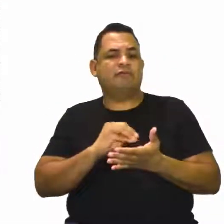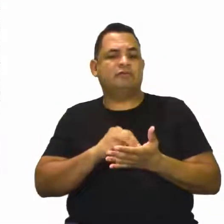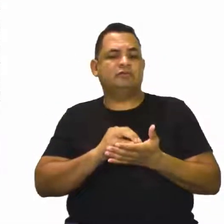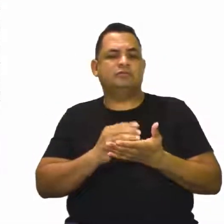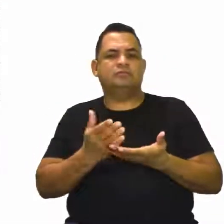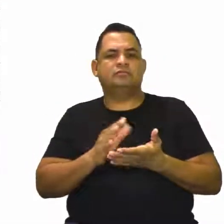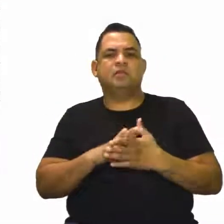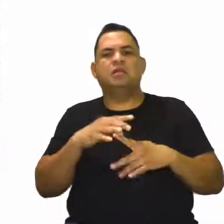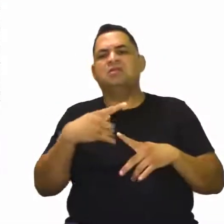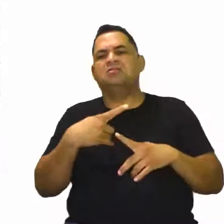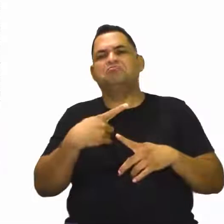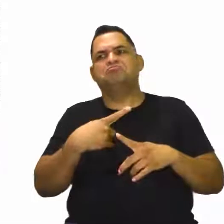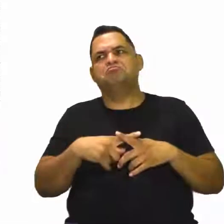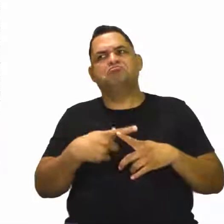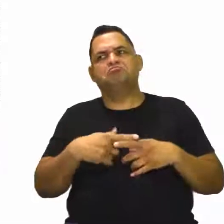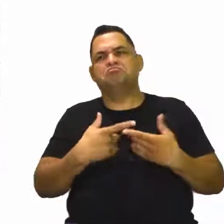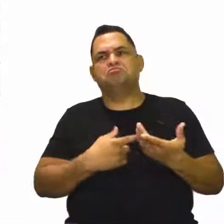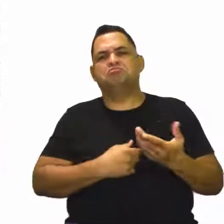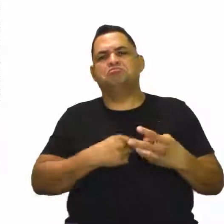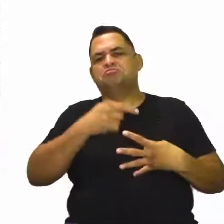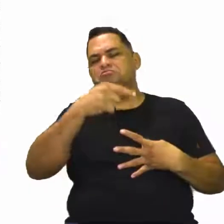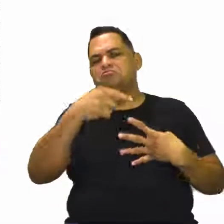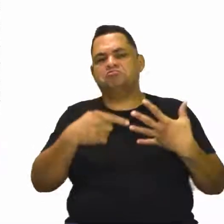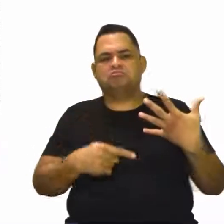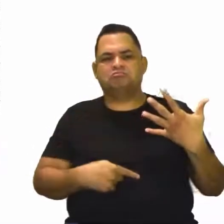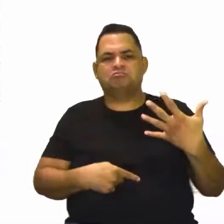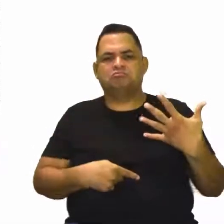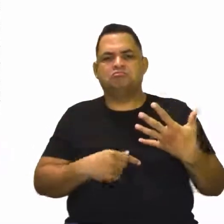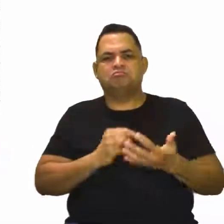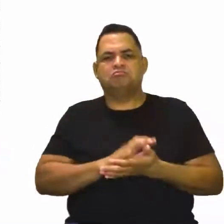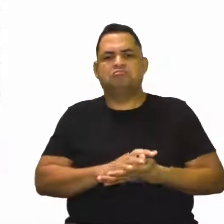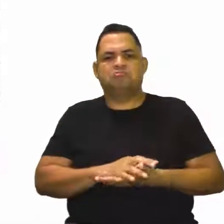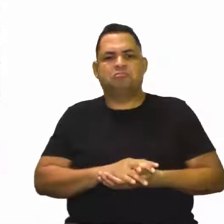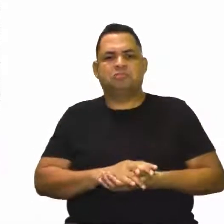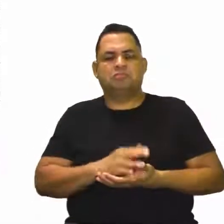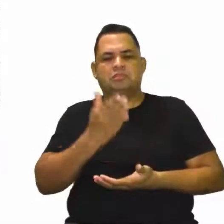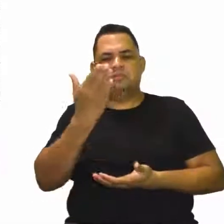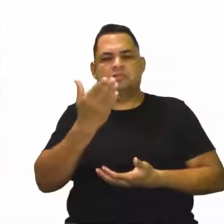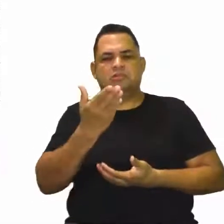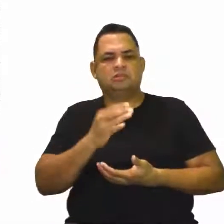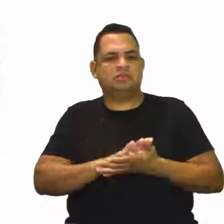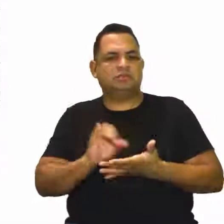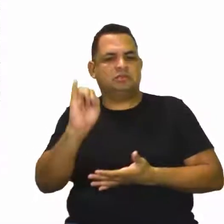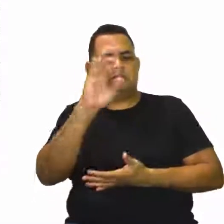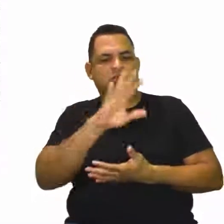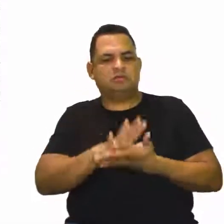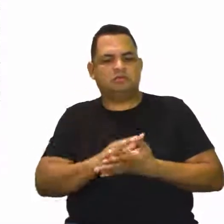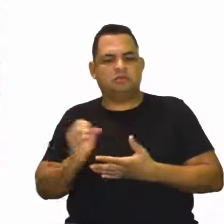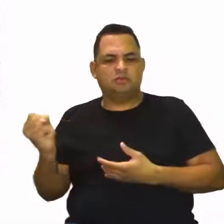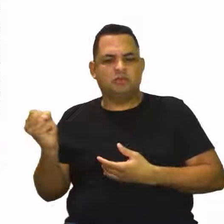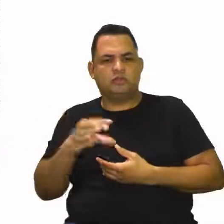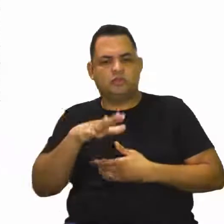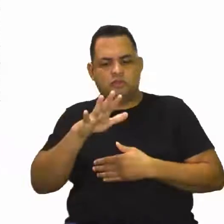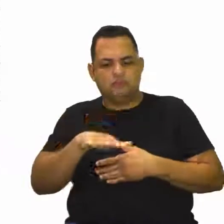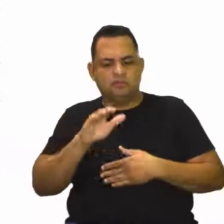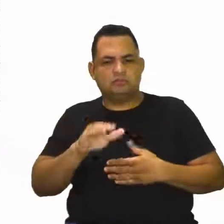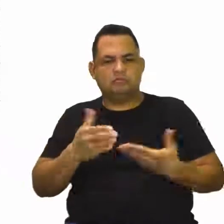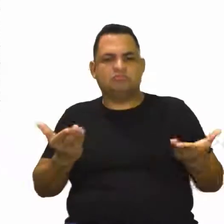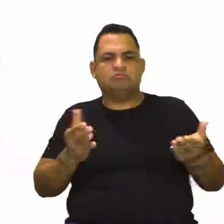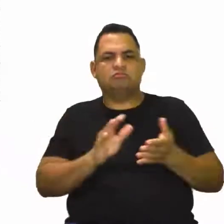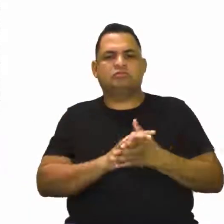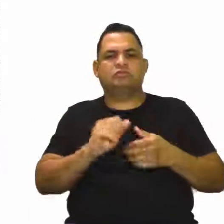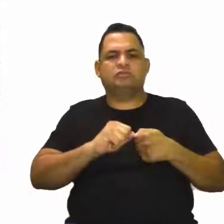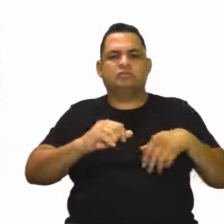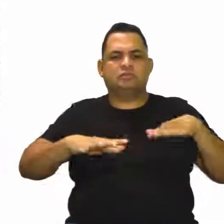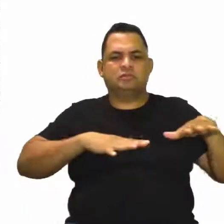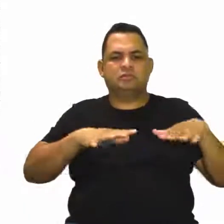diversos motivos, né? A gente tem, por exemplo, nessa imagem aí, uma criança, né, um jovenzinho querendo se divertir, realizar